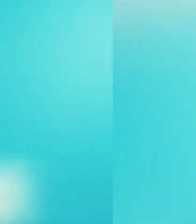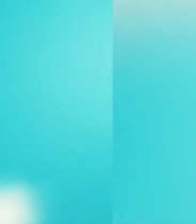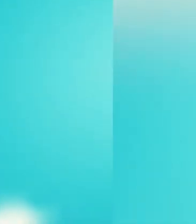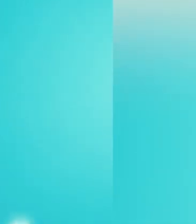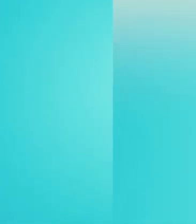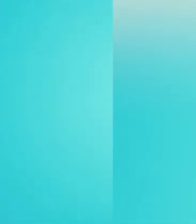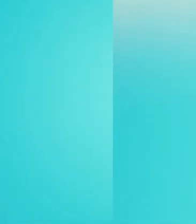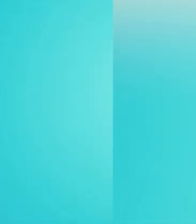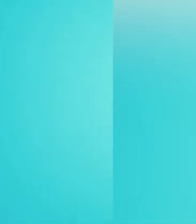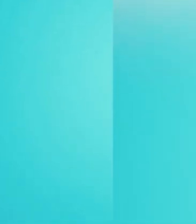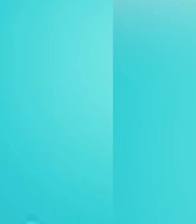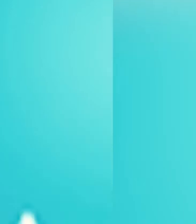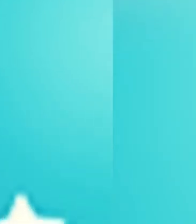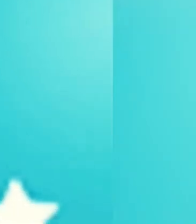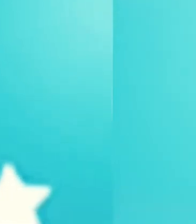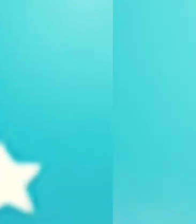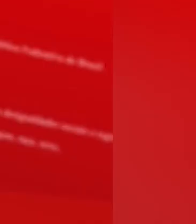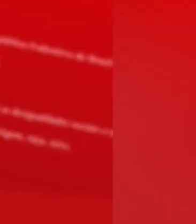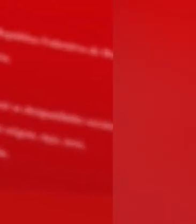E